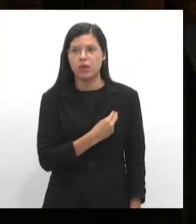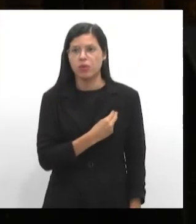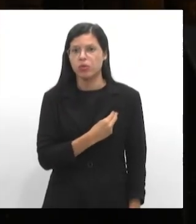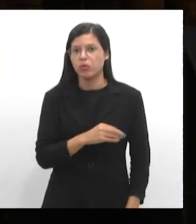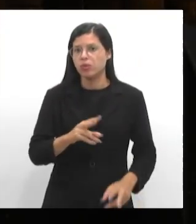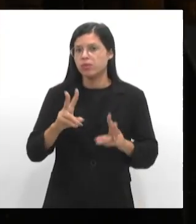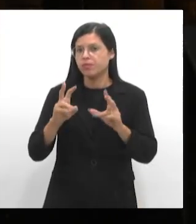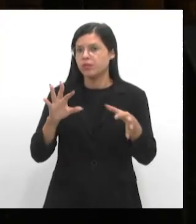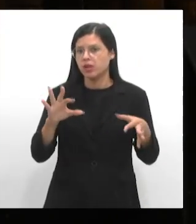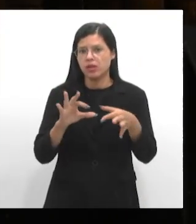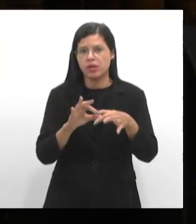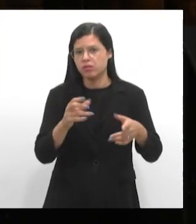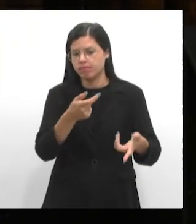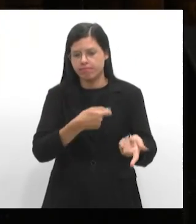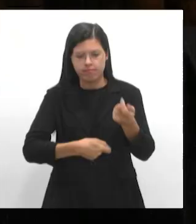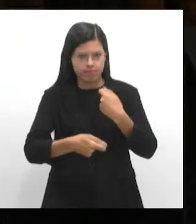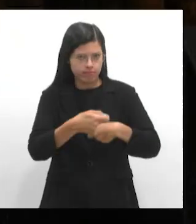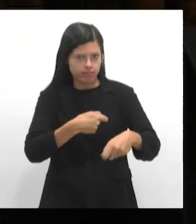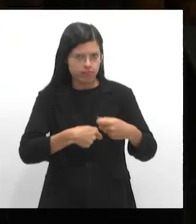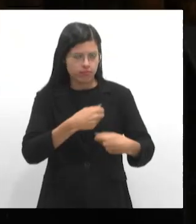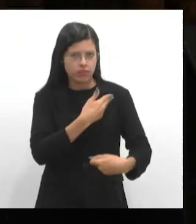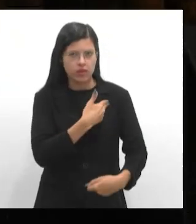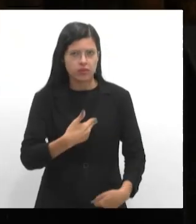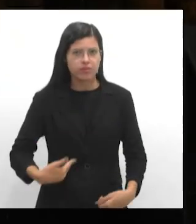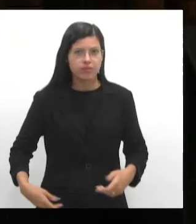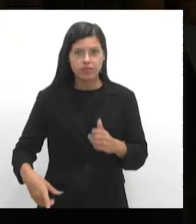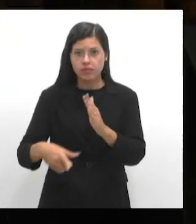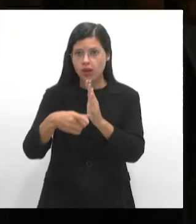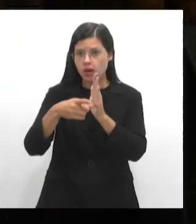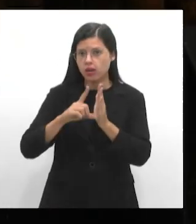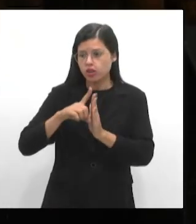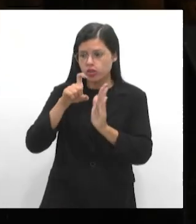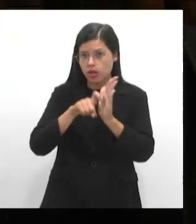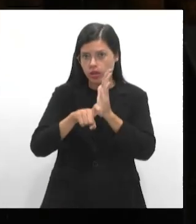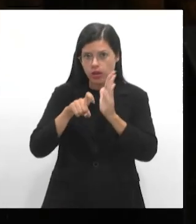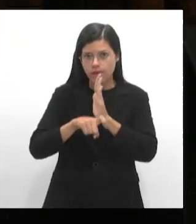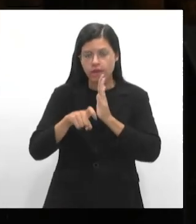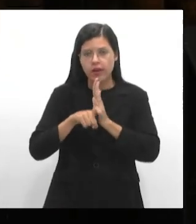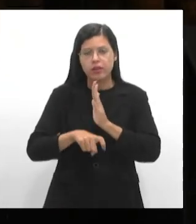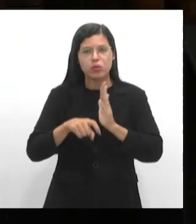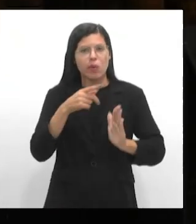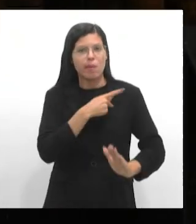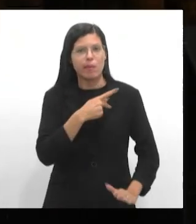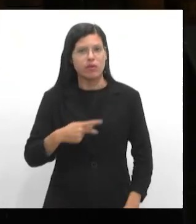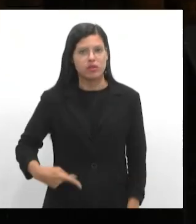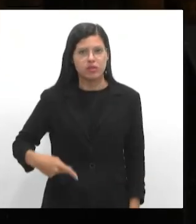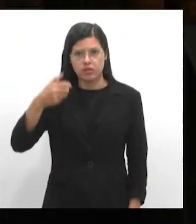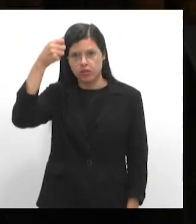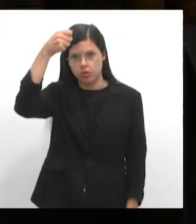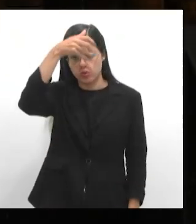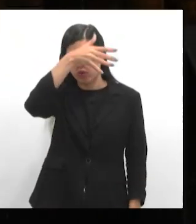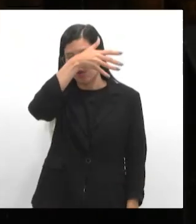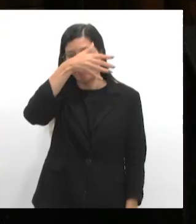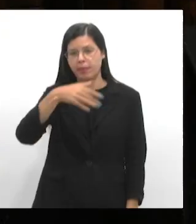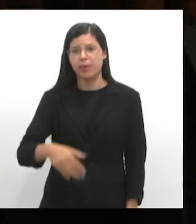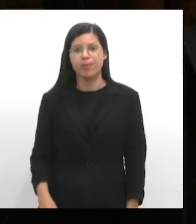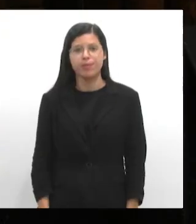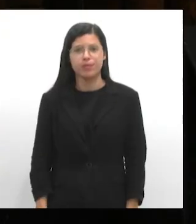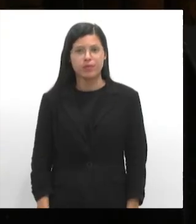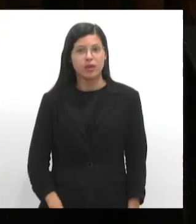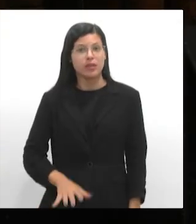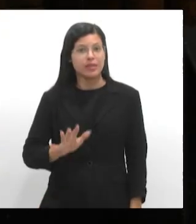finanças públicas. Se antes do tarifaço do presidente Trump já